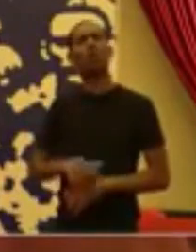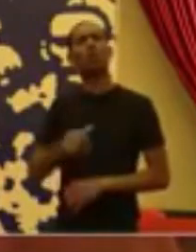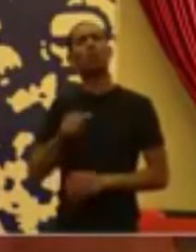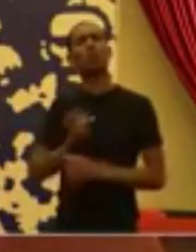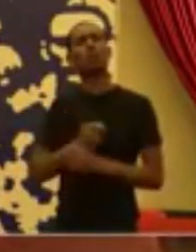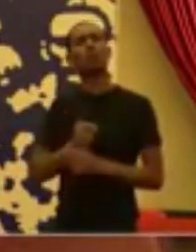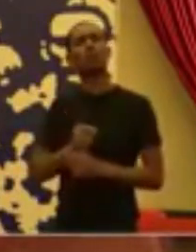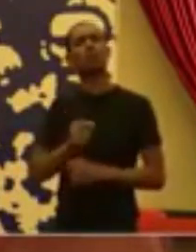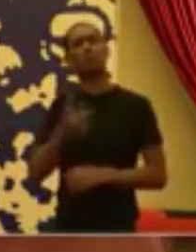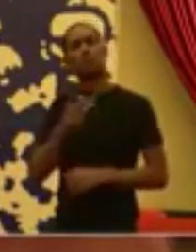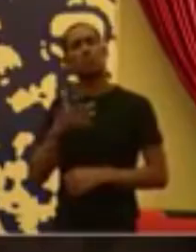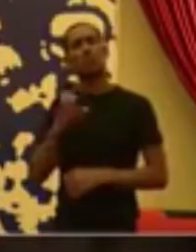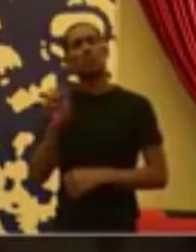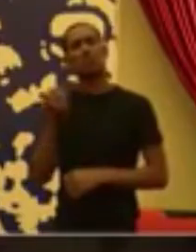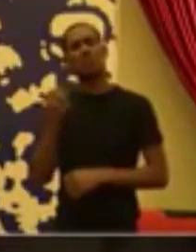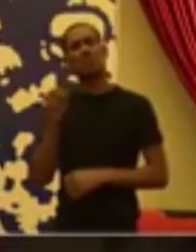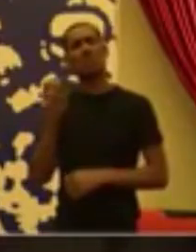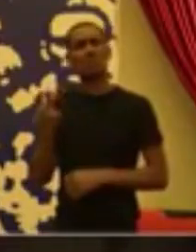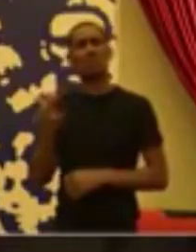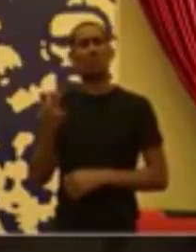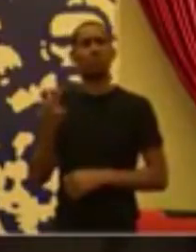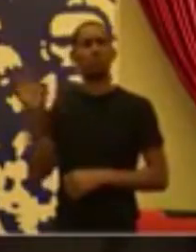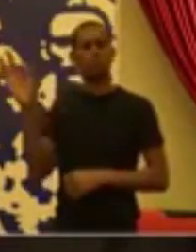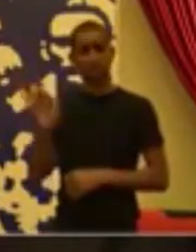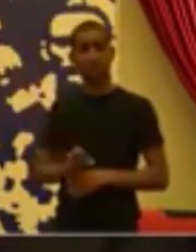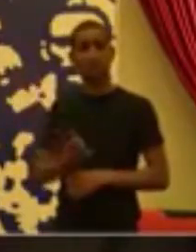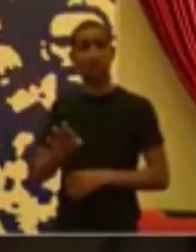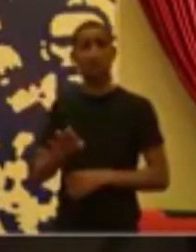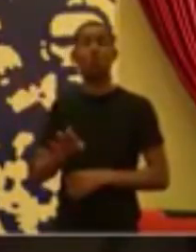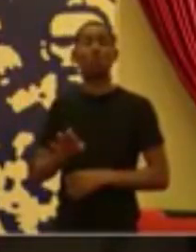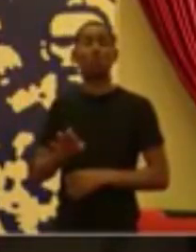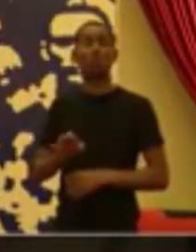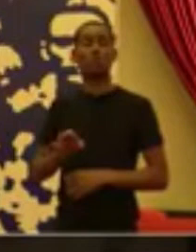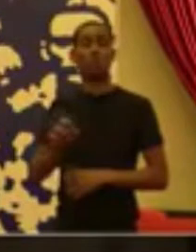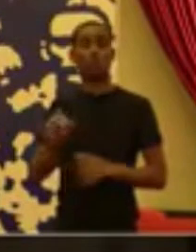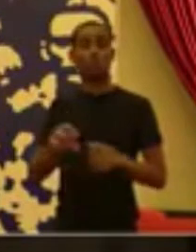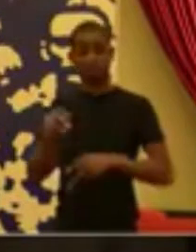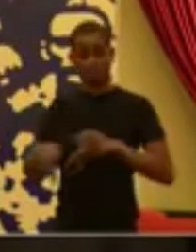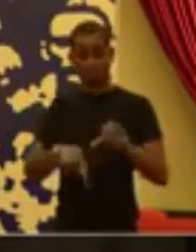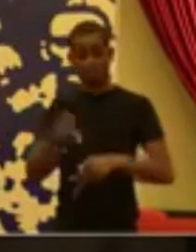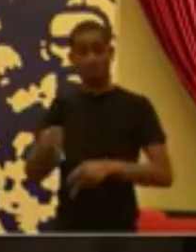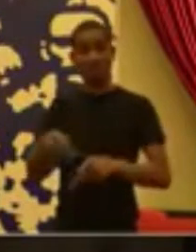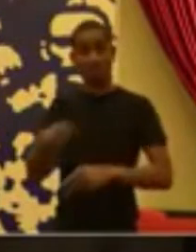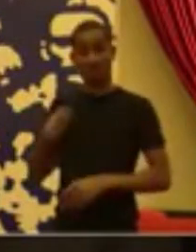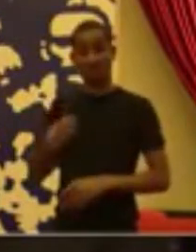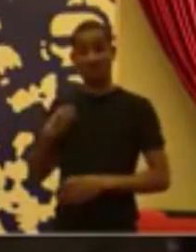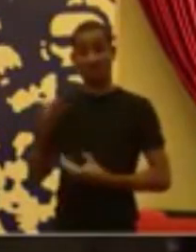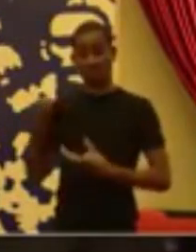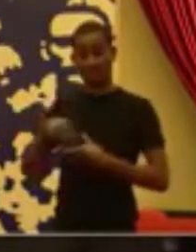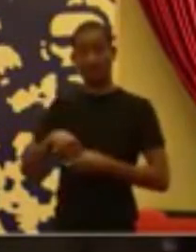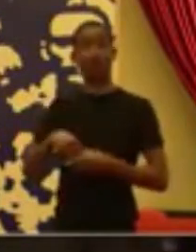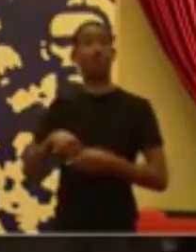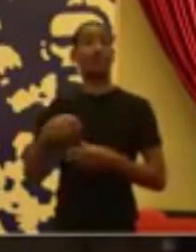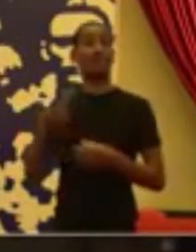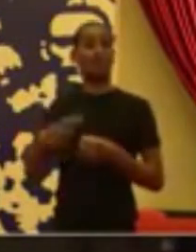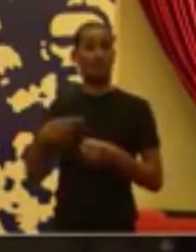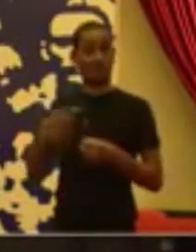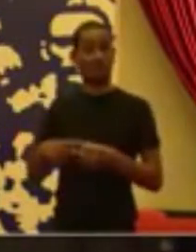85% da população brasileira está nas cidades. Esses novos personagens estão ligados à